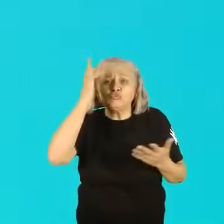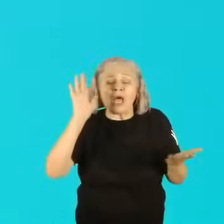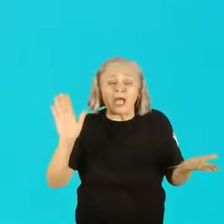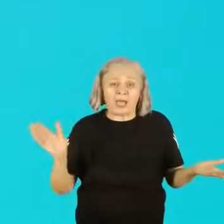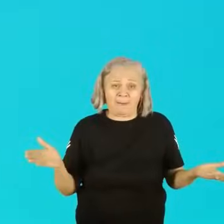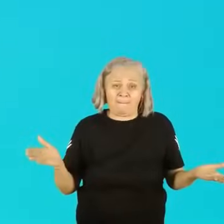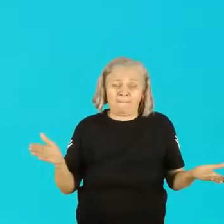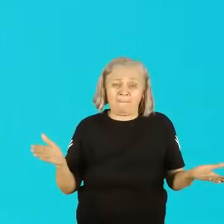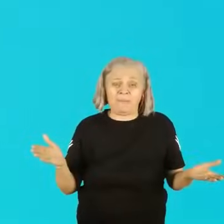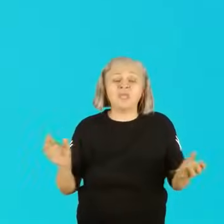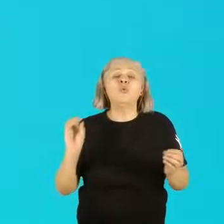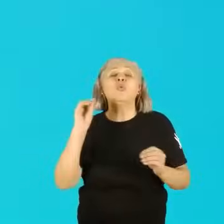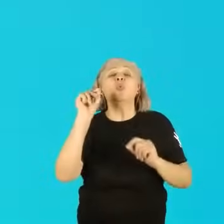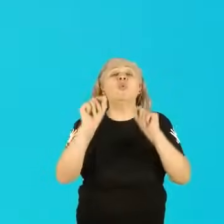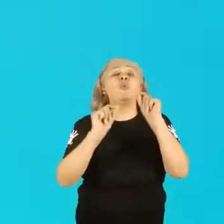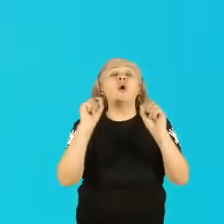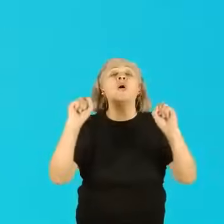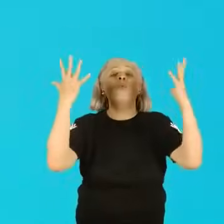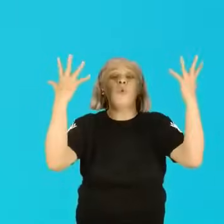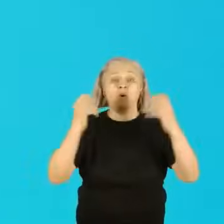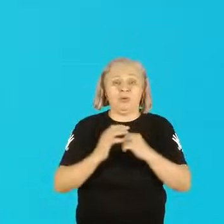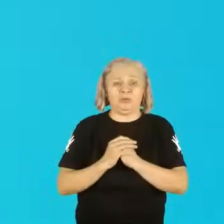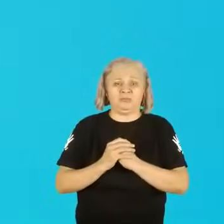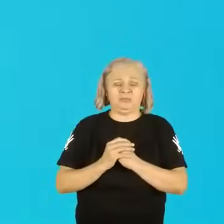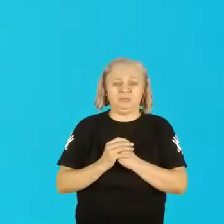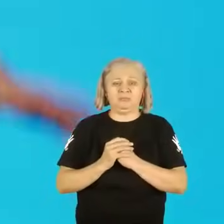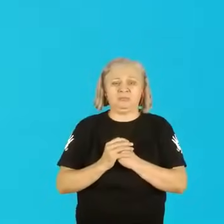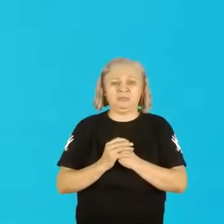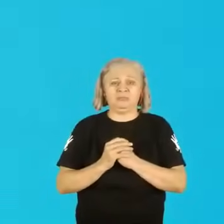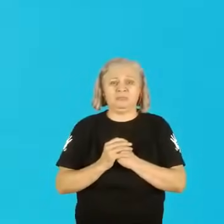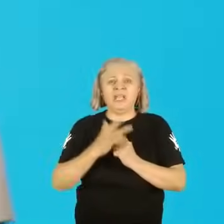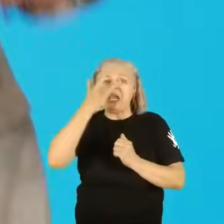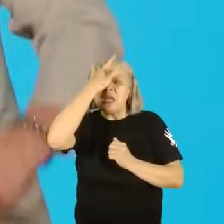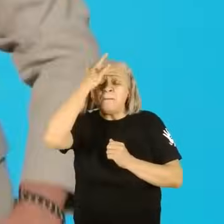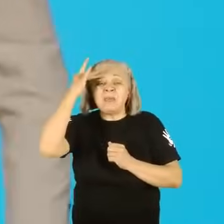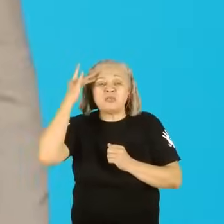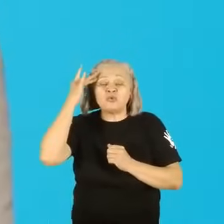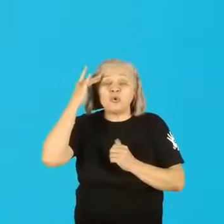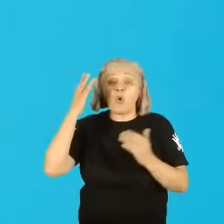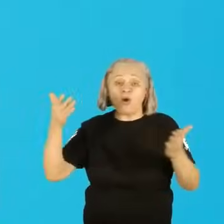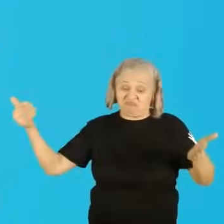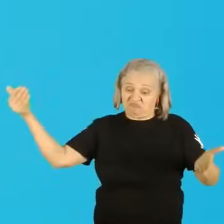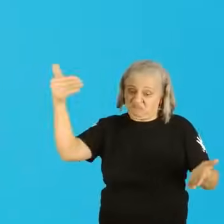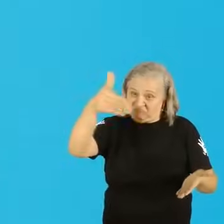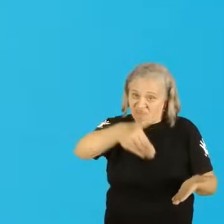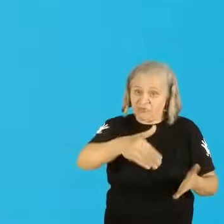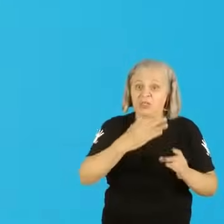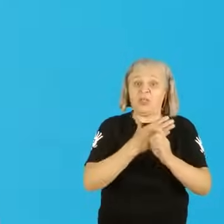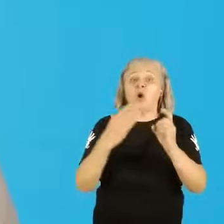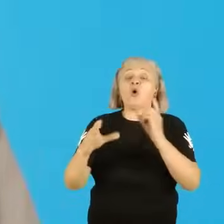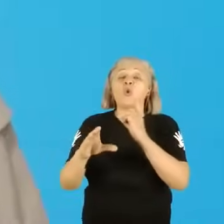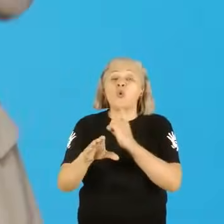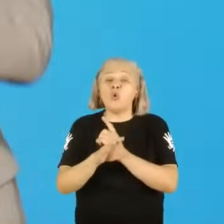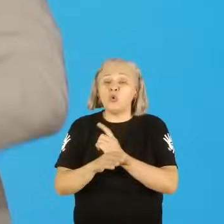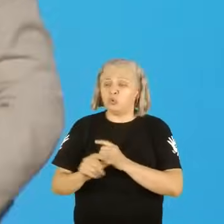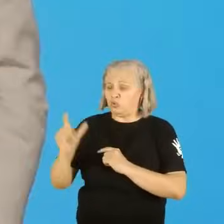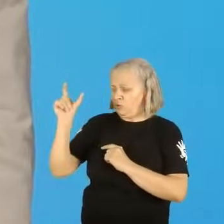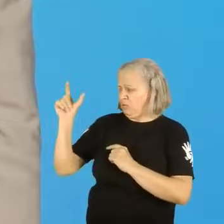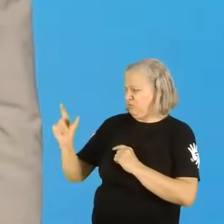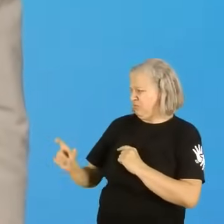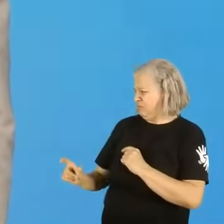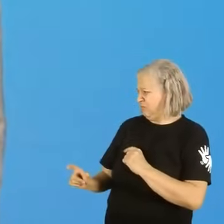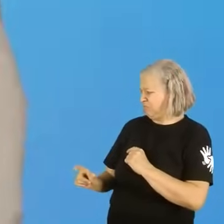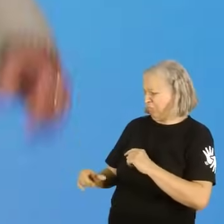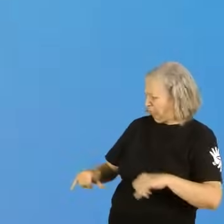passamos desapercebidos. Você pode vir para um culto como esse e ninguém saber o quanto você